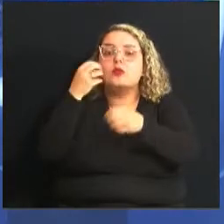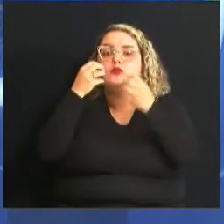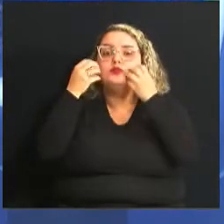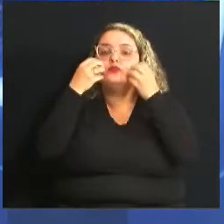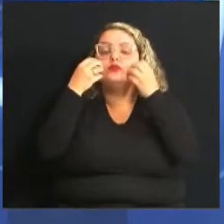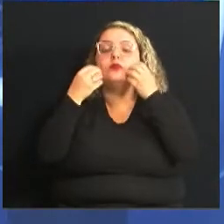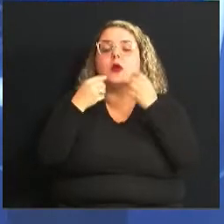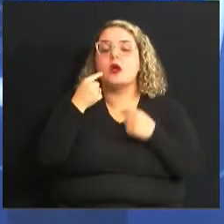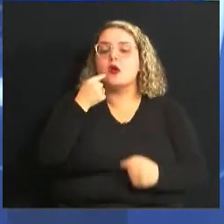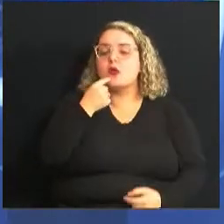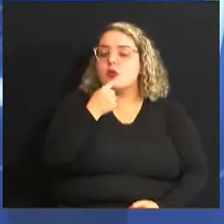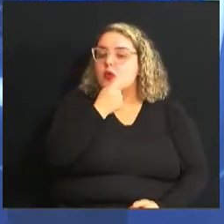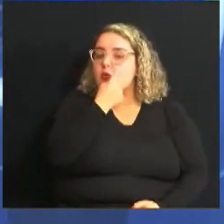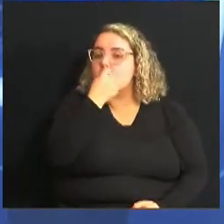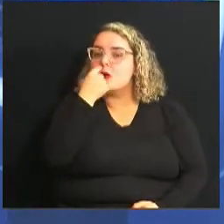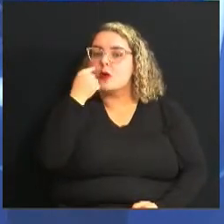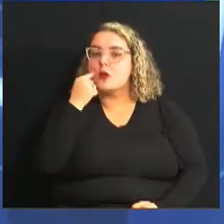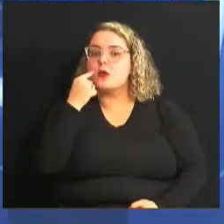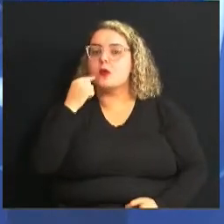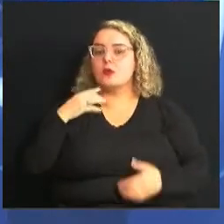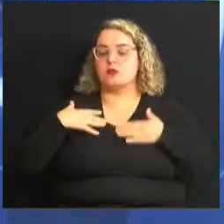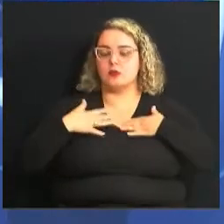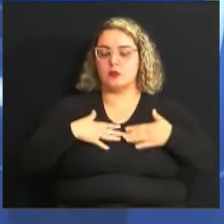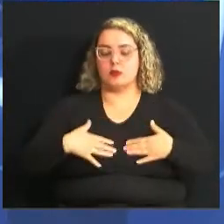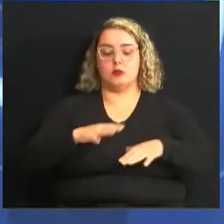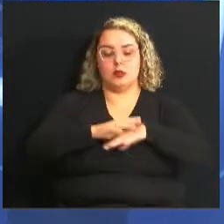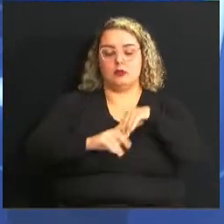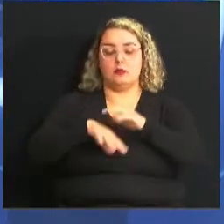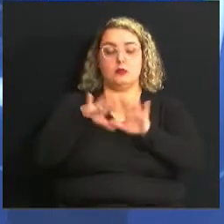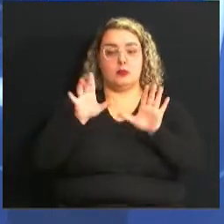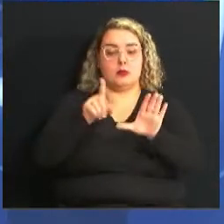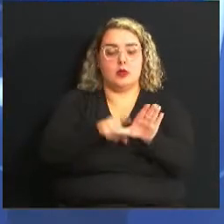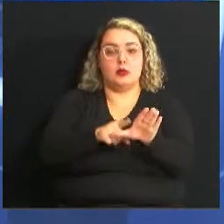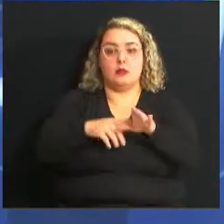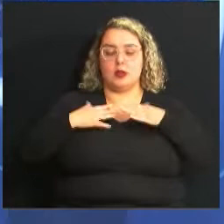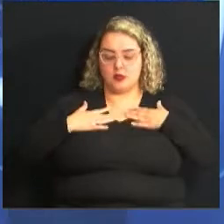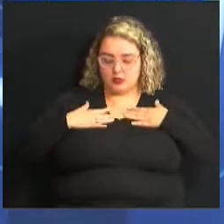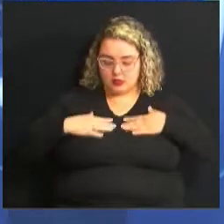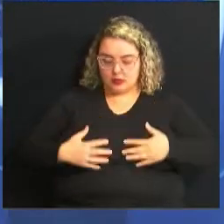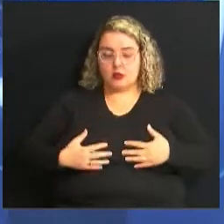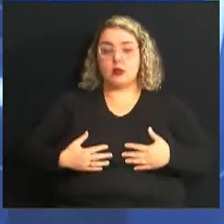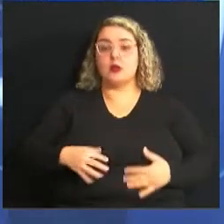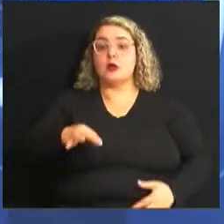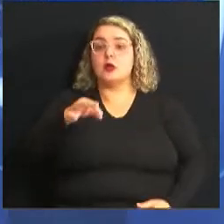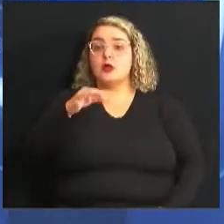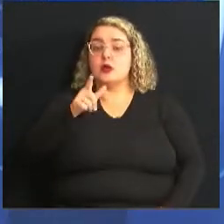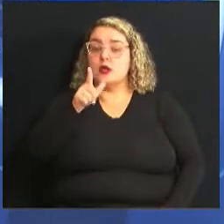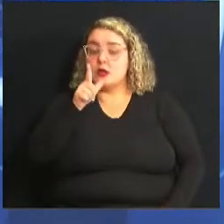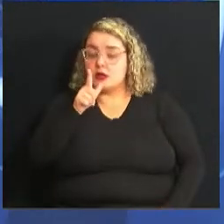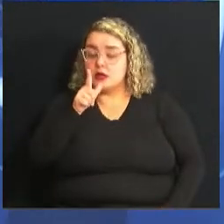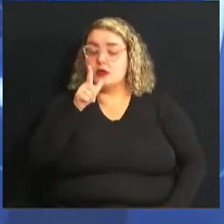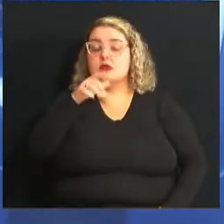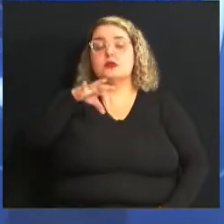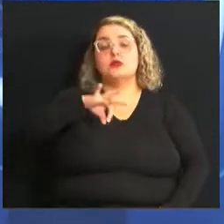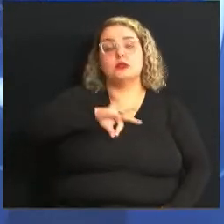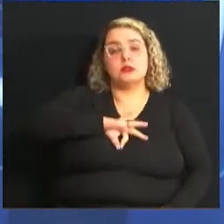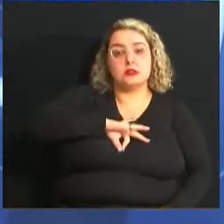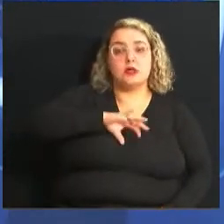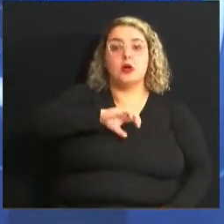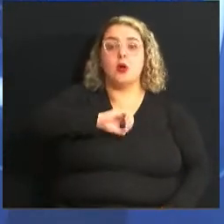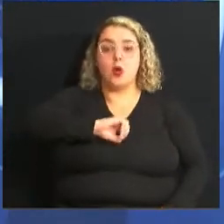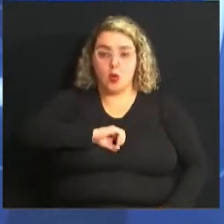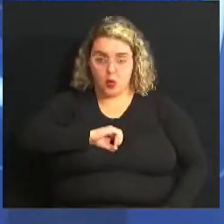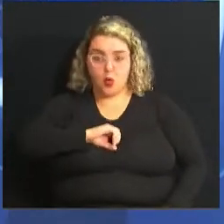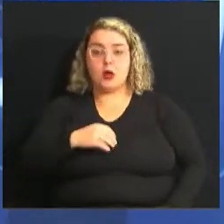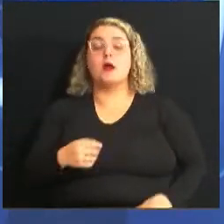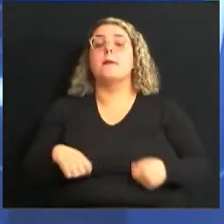boca, em outras partes do corpo, como mãos, pés, peitos, genitais ou ânus. Qualquer um desses sintomas, você deve ir a um centro